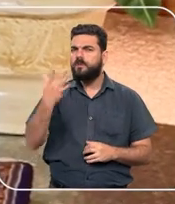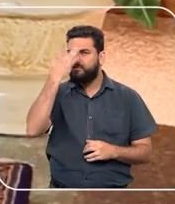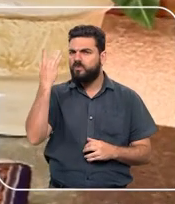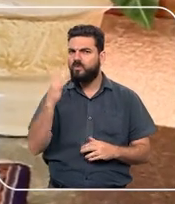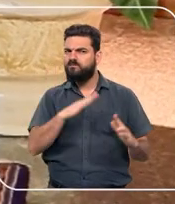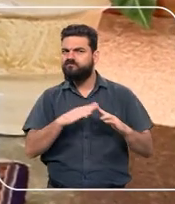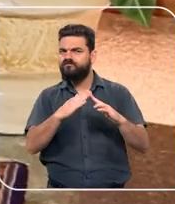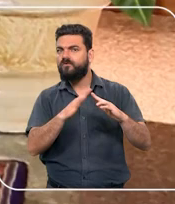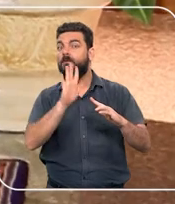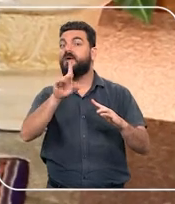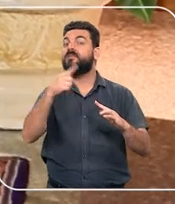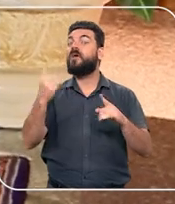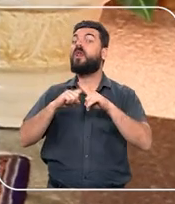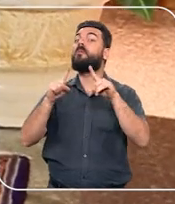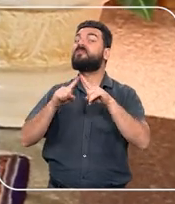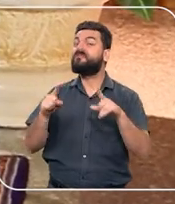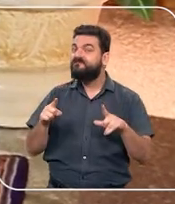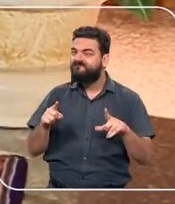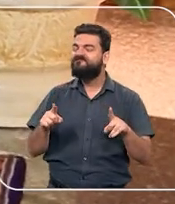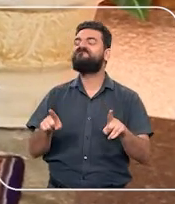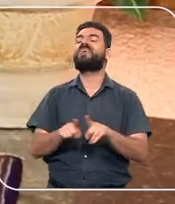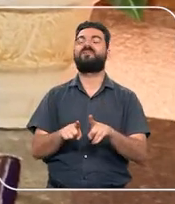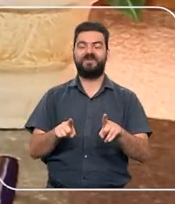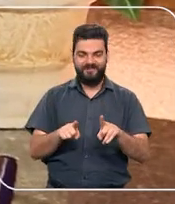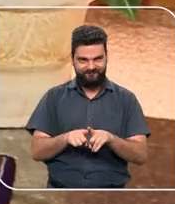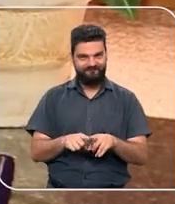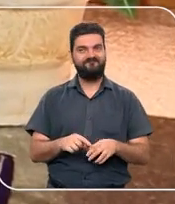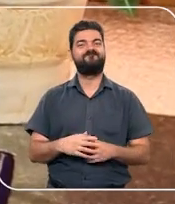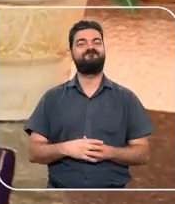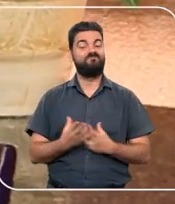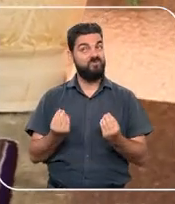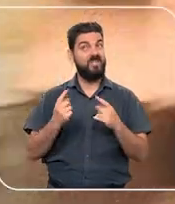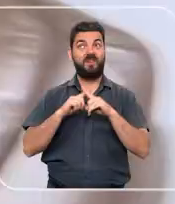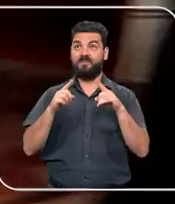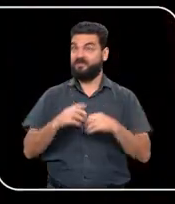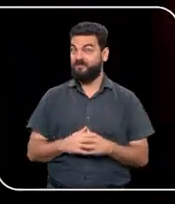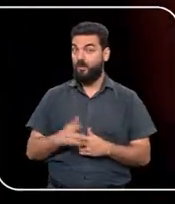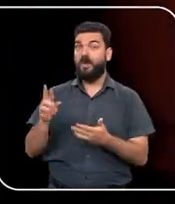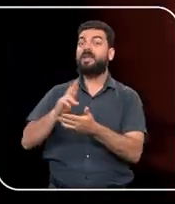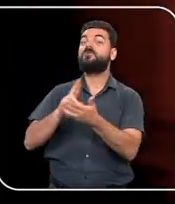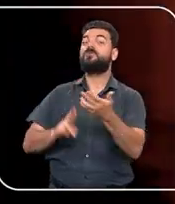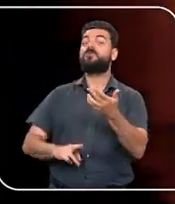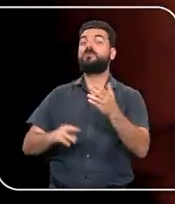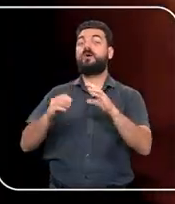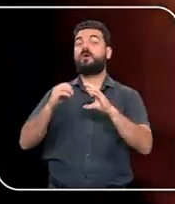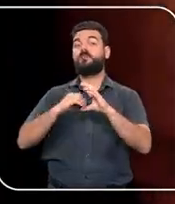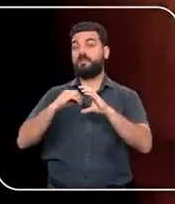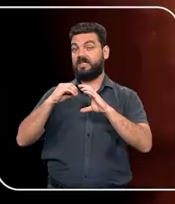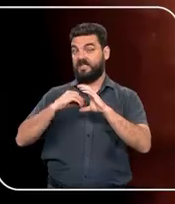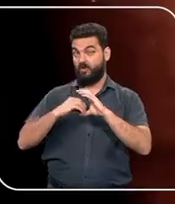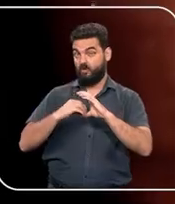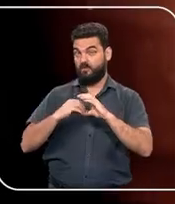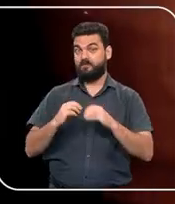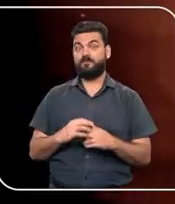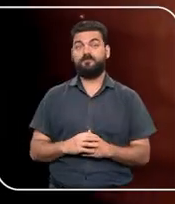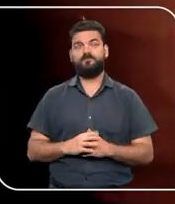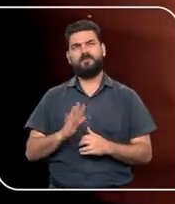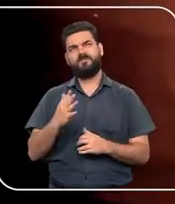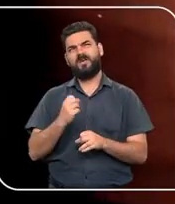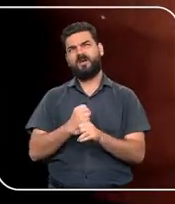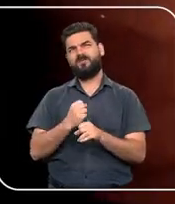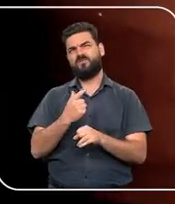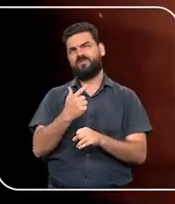quantidade de consumidores é grande o número de reclamações também segundo o relatório da Agência Nacional de